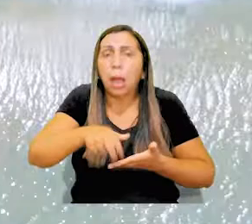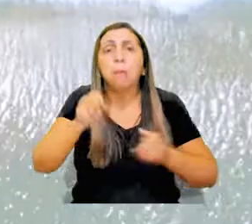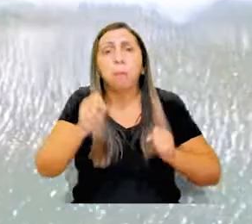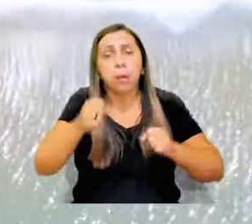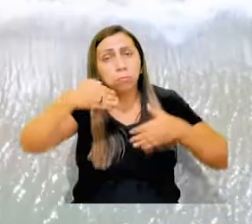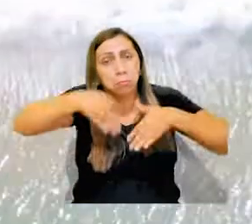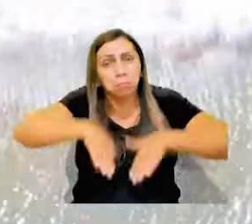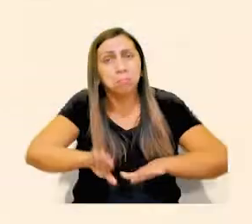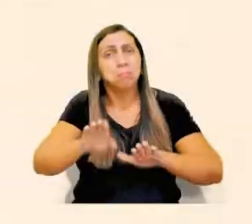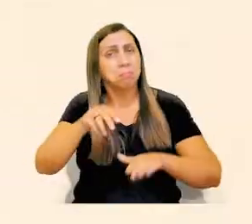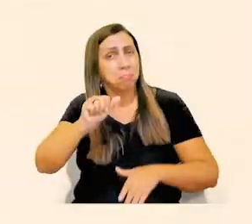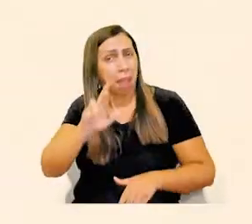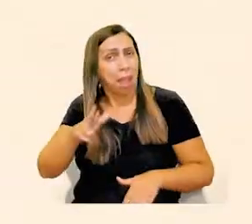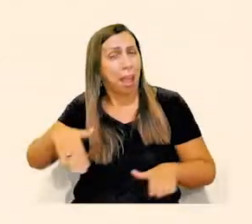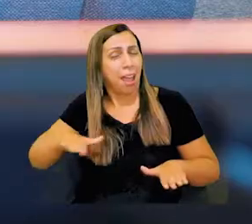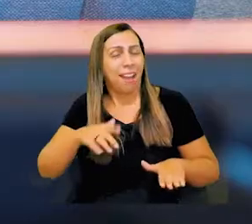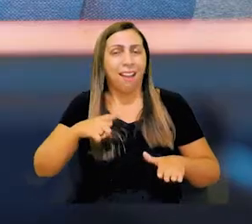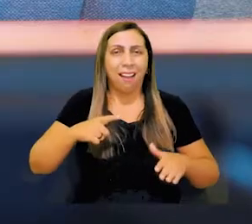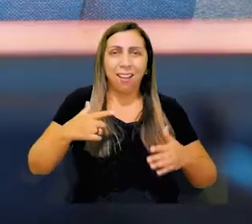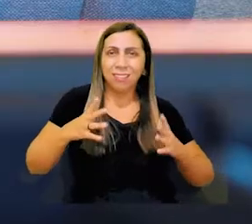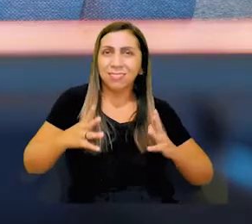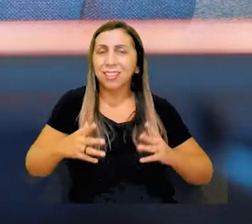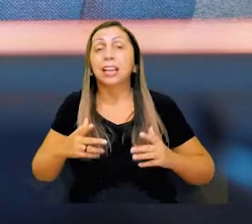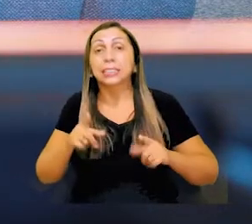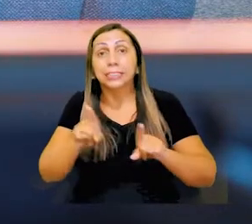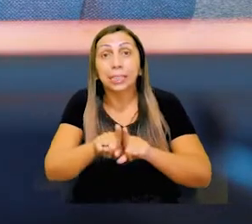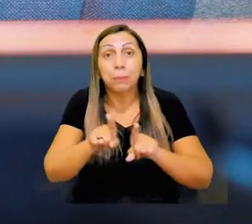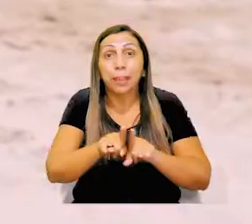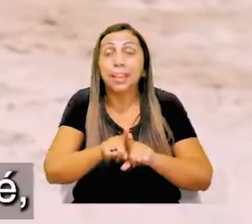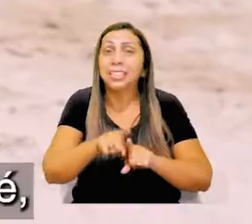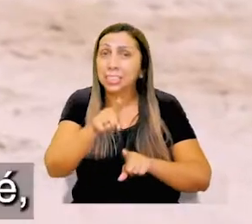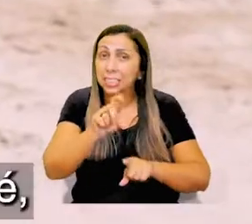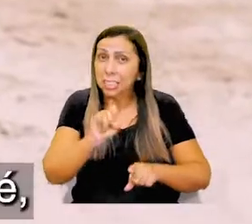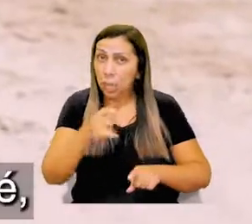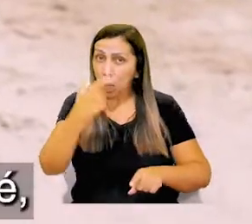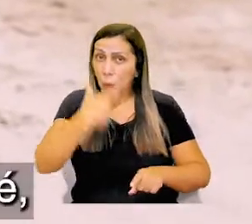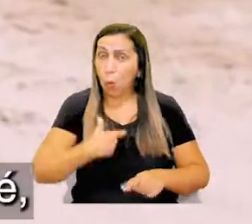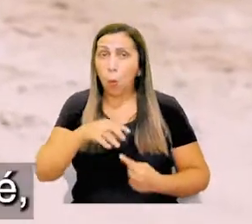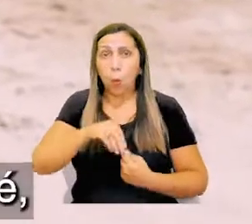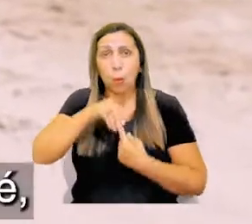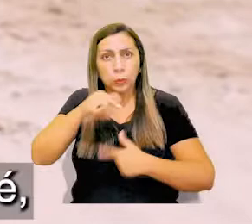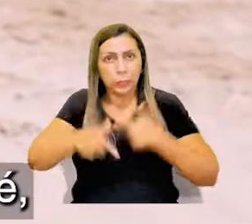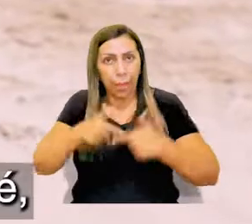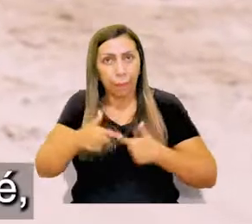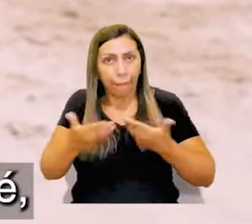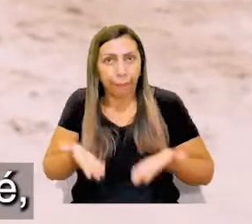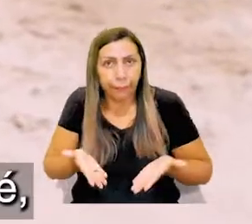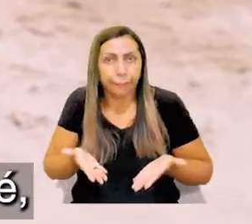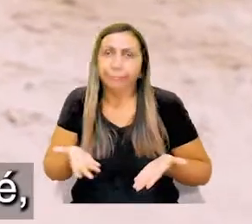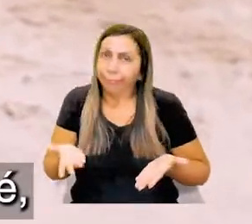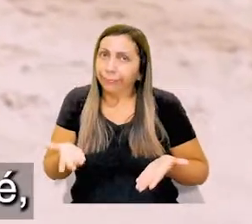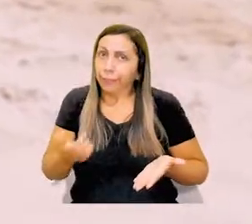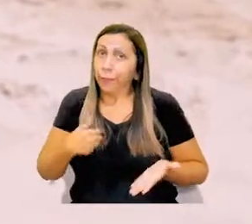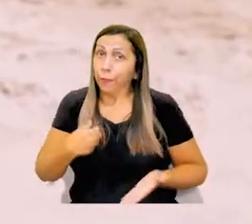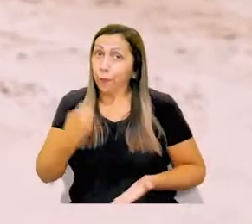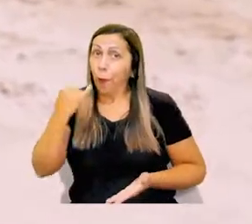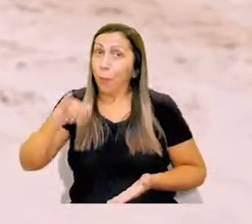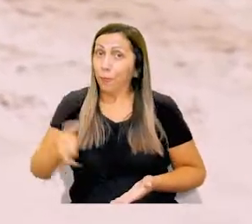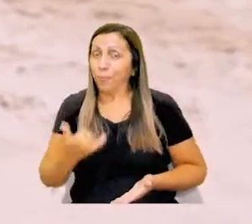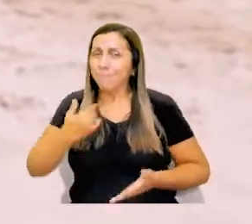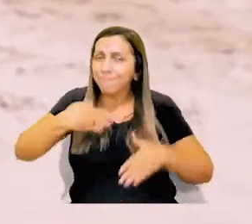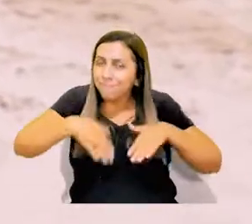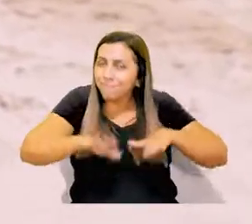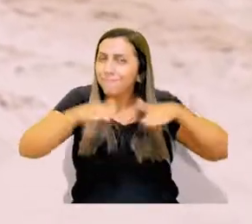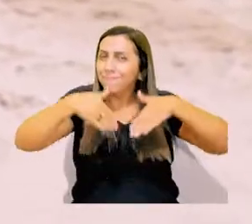andar também pode tomar um banhozinho de mar, né, mano? Pra tirar os caé. Inclusive, já que eu sou o único que trabalha nesse programa aqui, né?